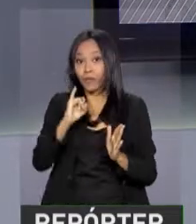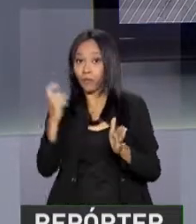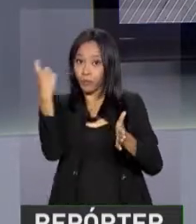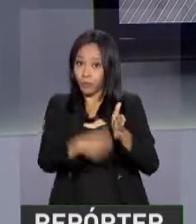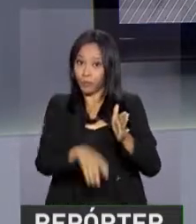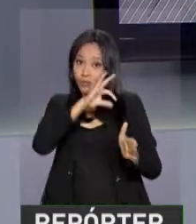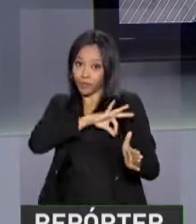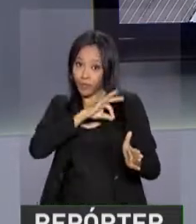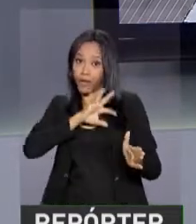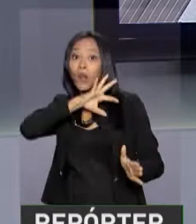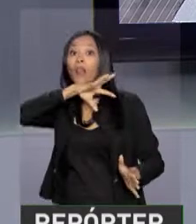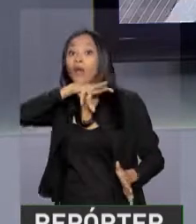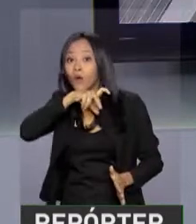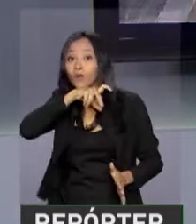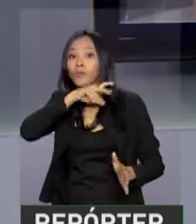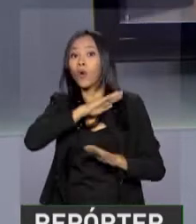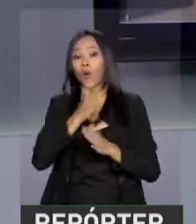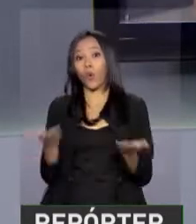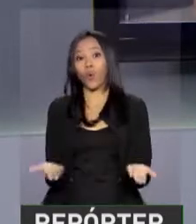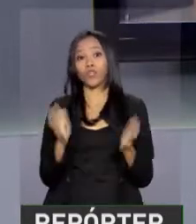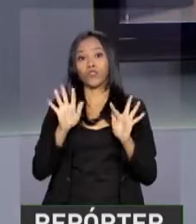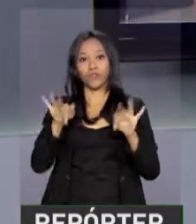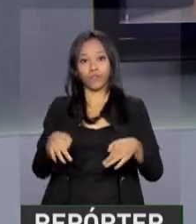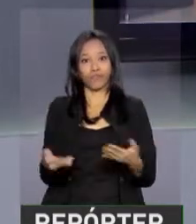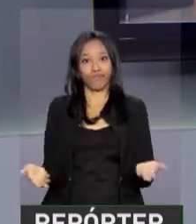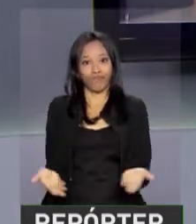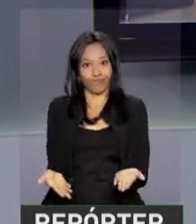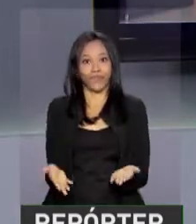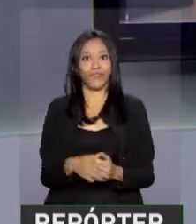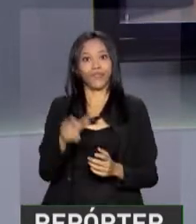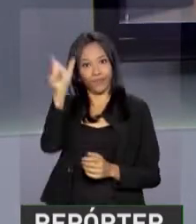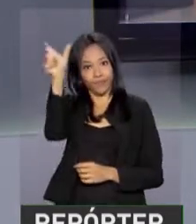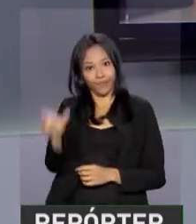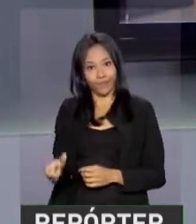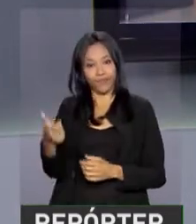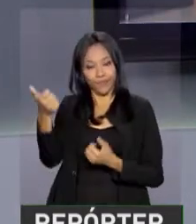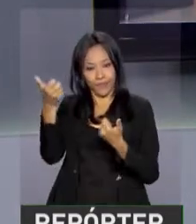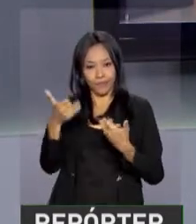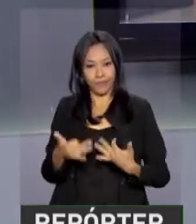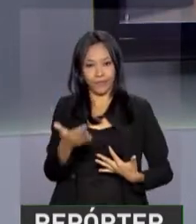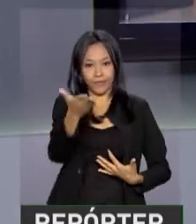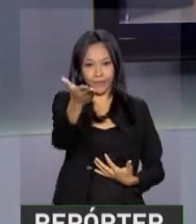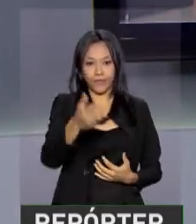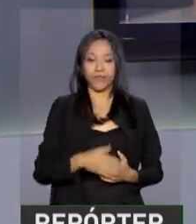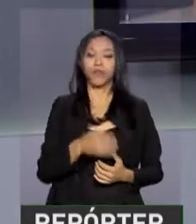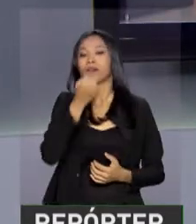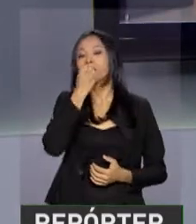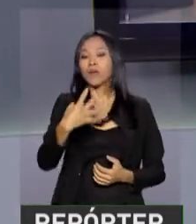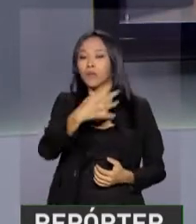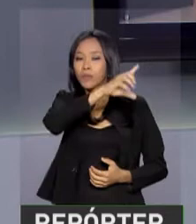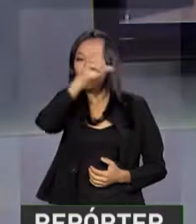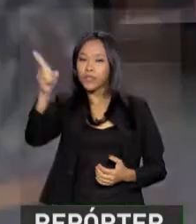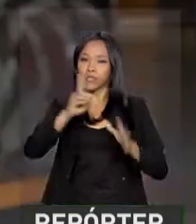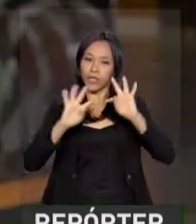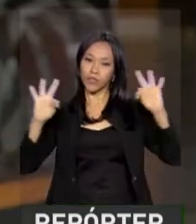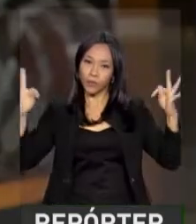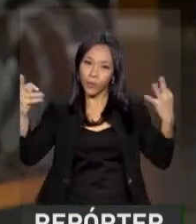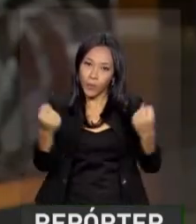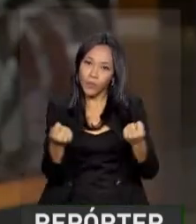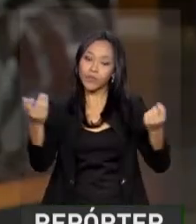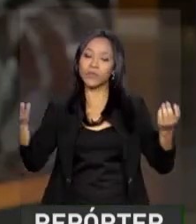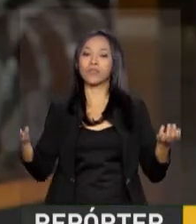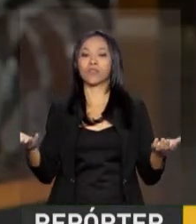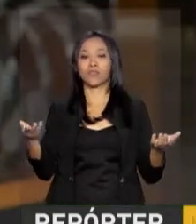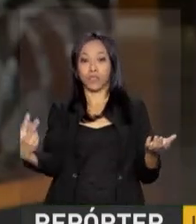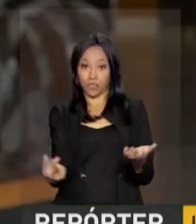vamos conversar então ao vivo com a repórter luana karen o la luna bom dia pra você lá está bom dia bom dia a todos que nos acompanham e